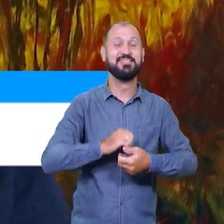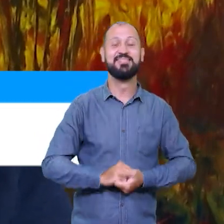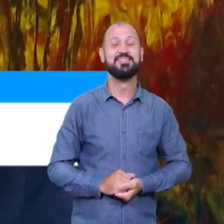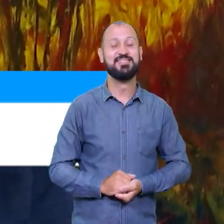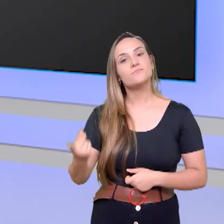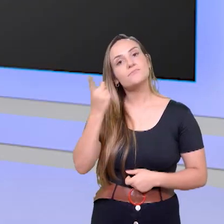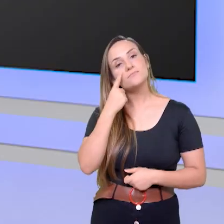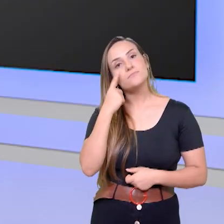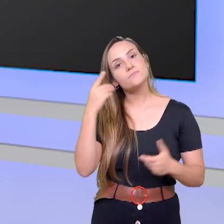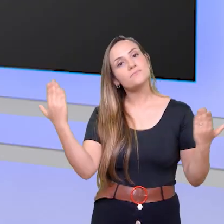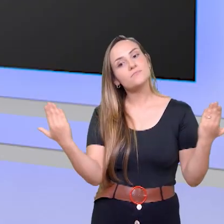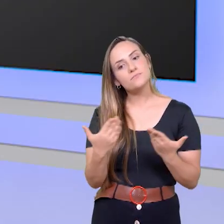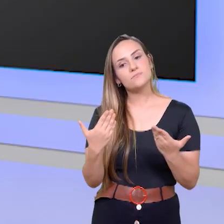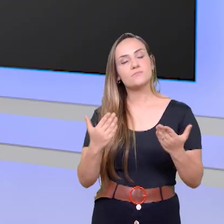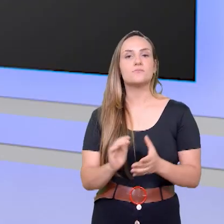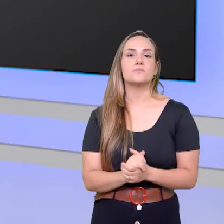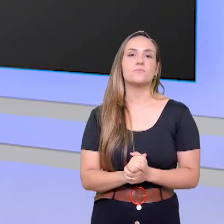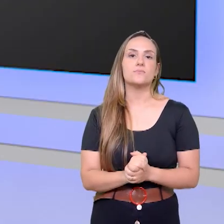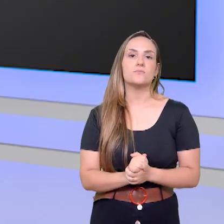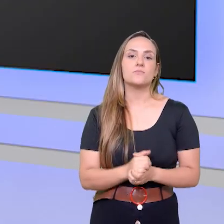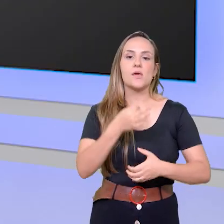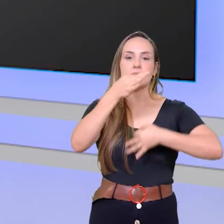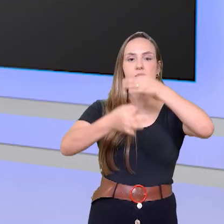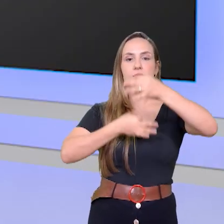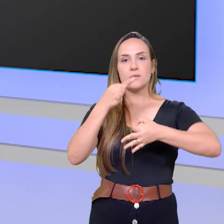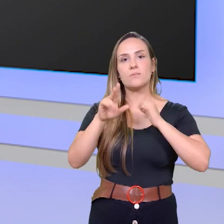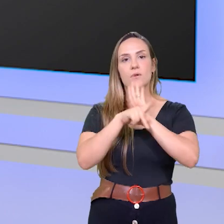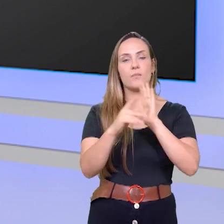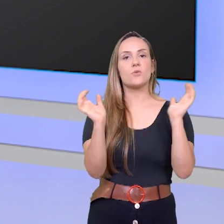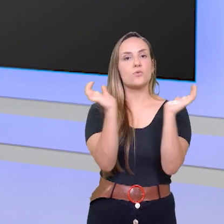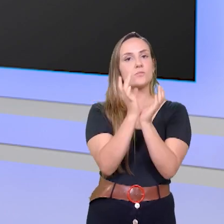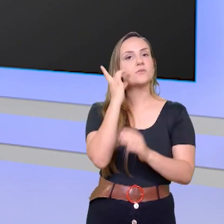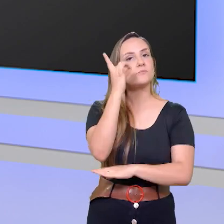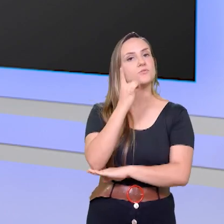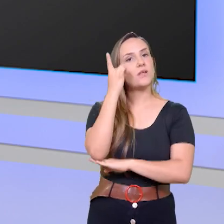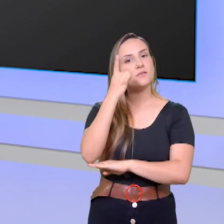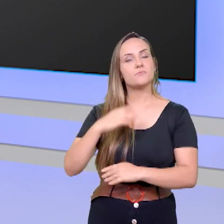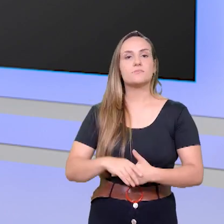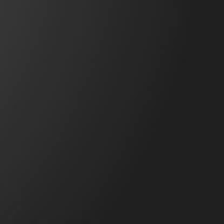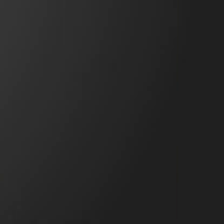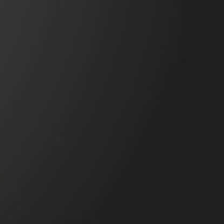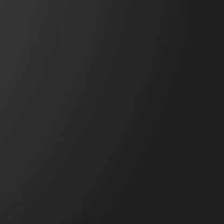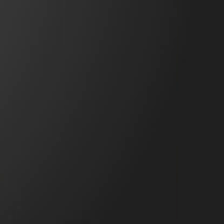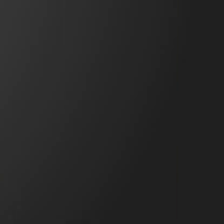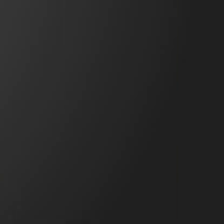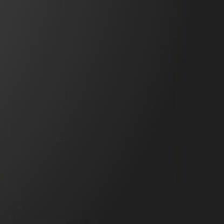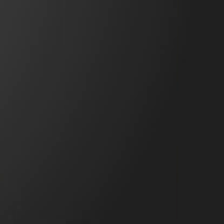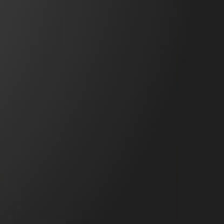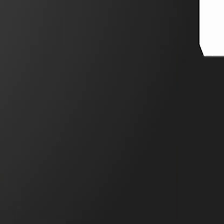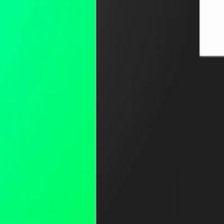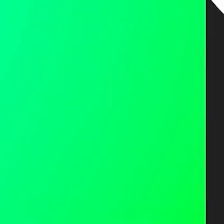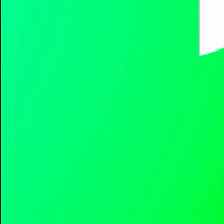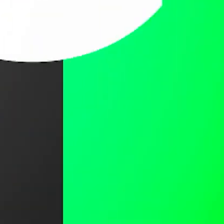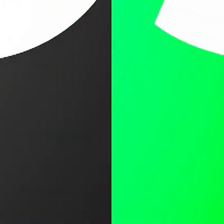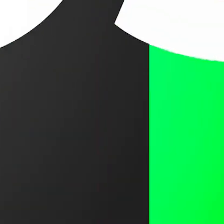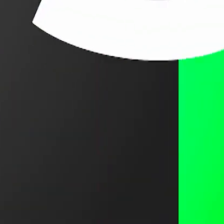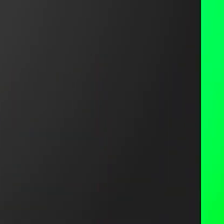na frente. Confira agora o quadro Fatos e Opiniões dos deputados estaduais.